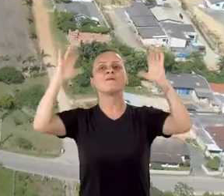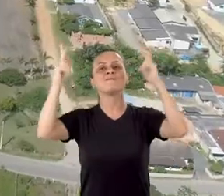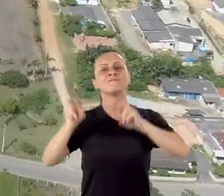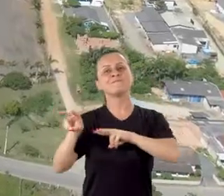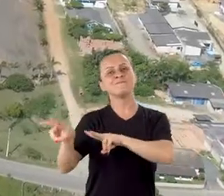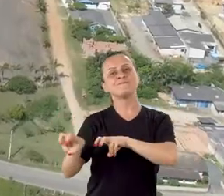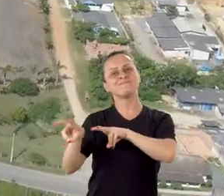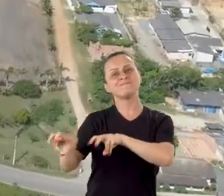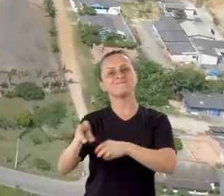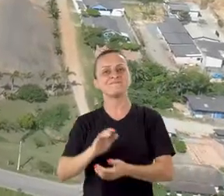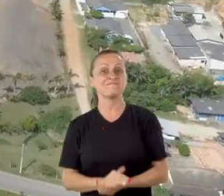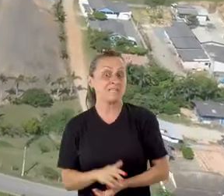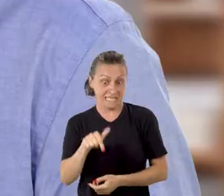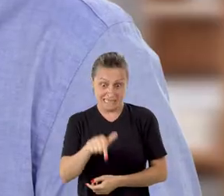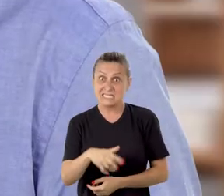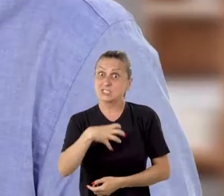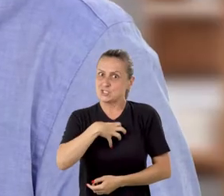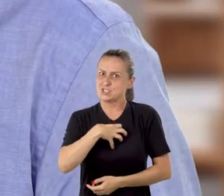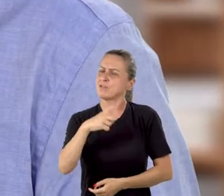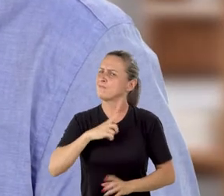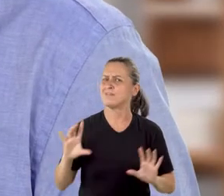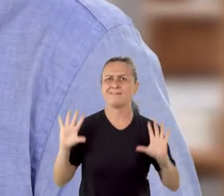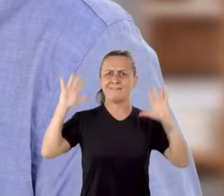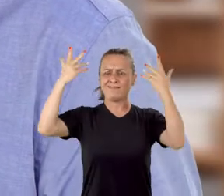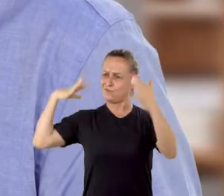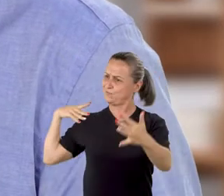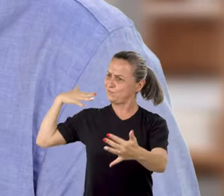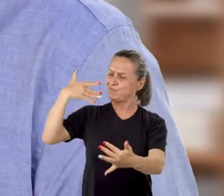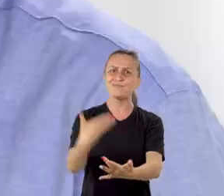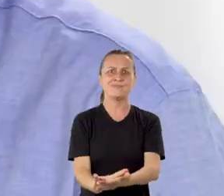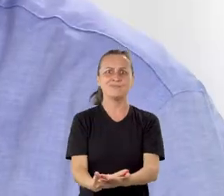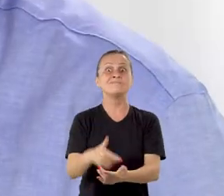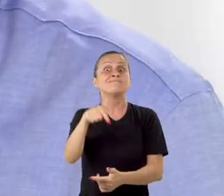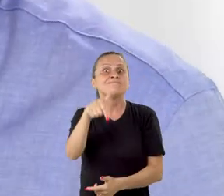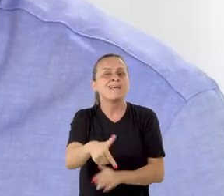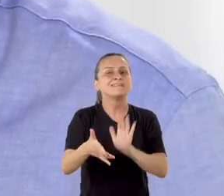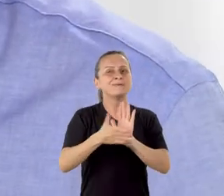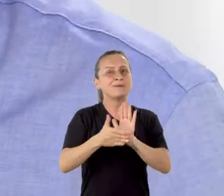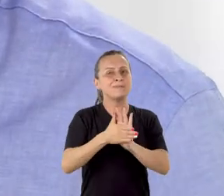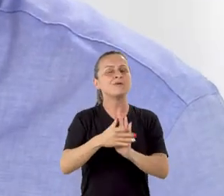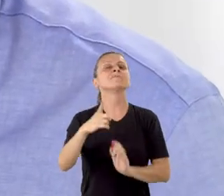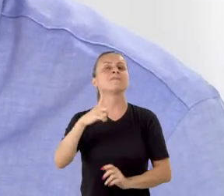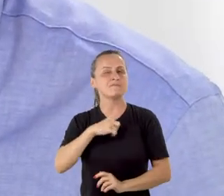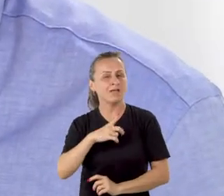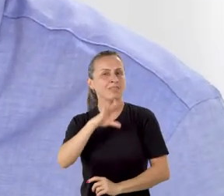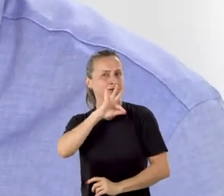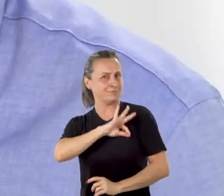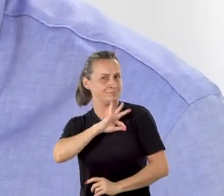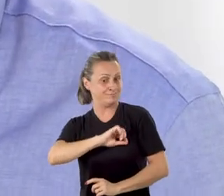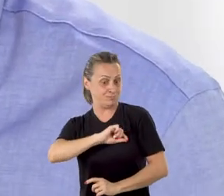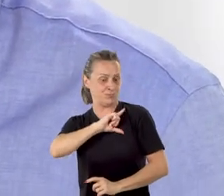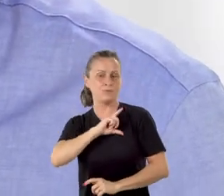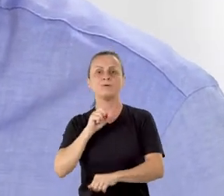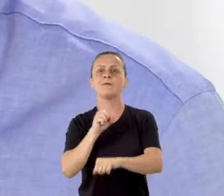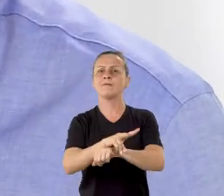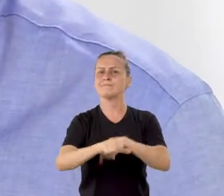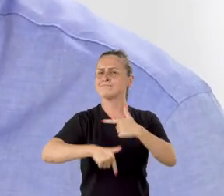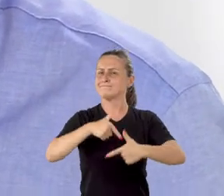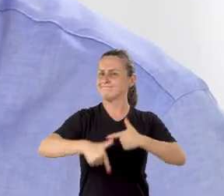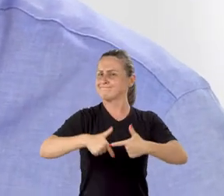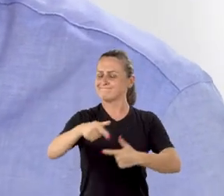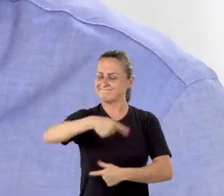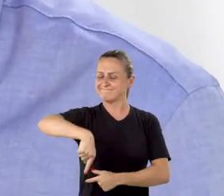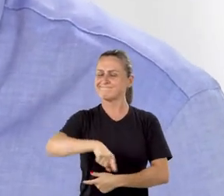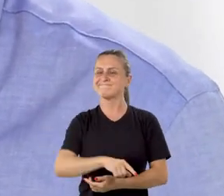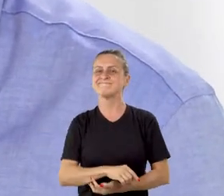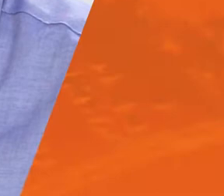o Parque da Festa do Agricultor. Assim teremos eventos o ano inteiro. Essa medida vai trazer dinheiro de fora e gerar mais emprego